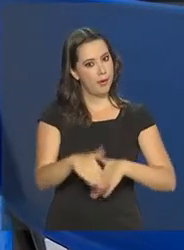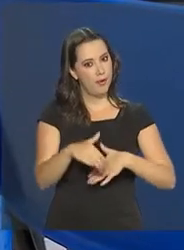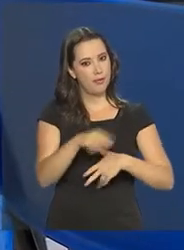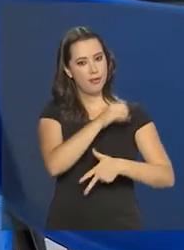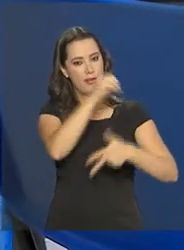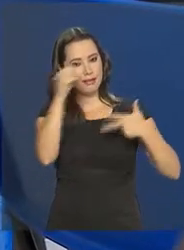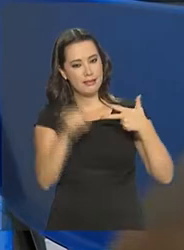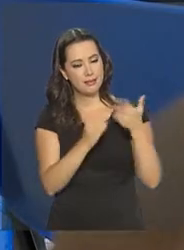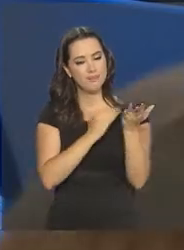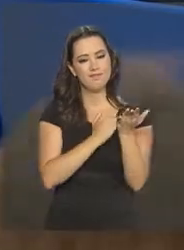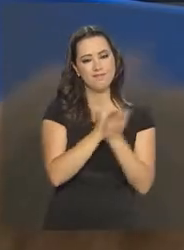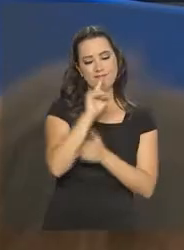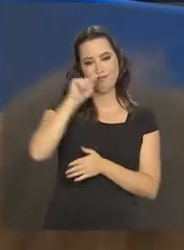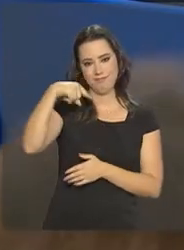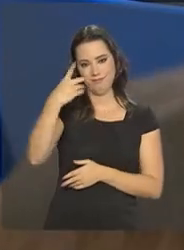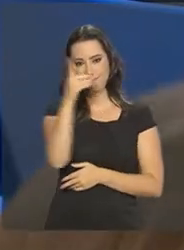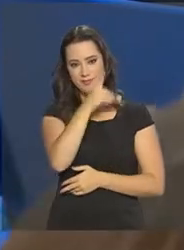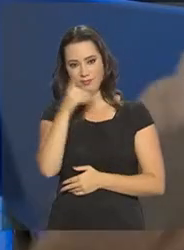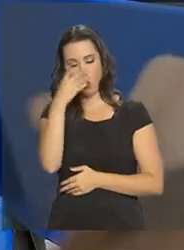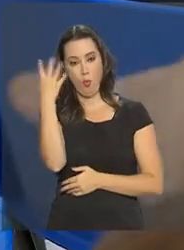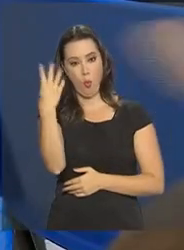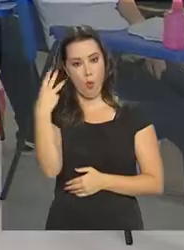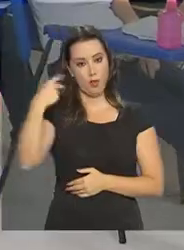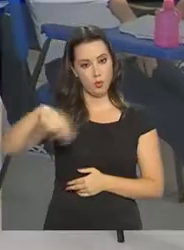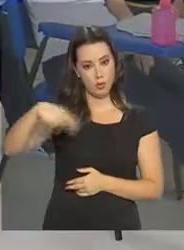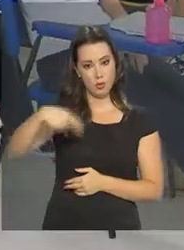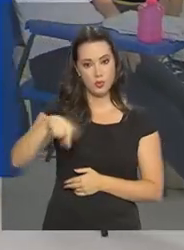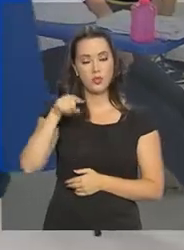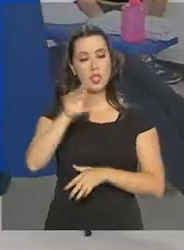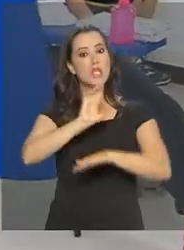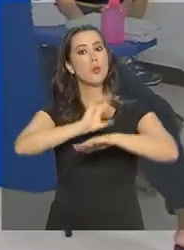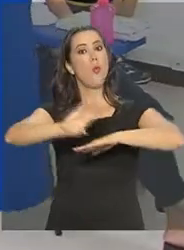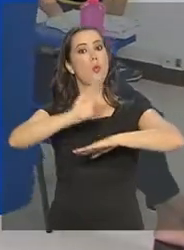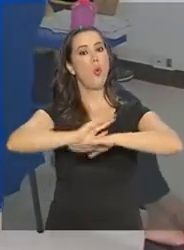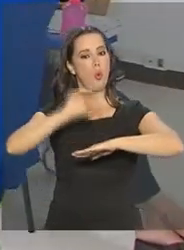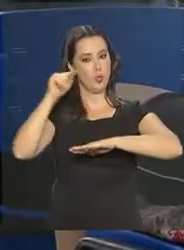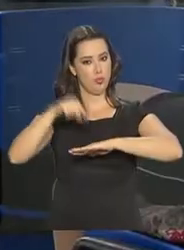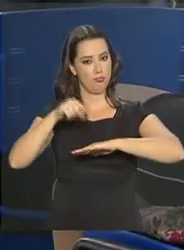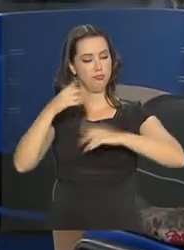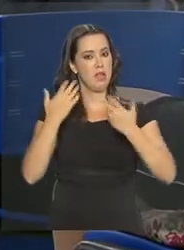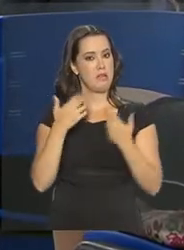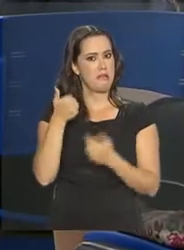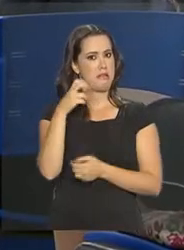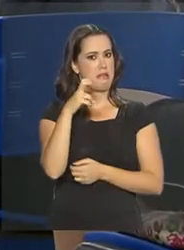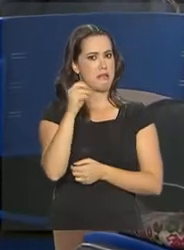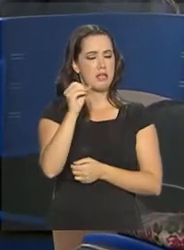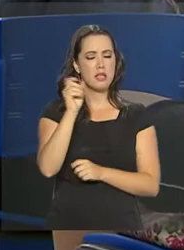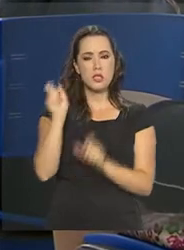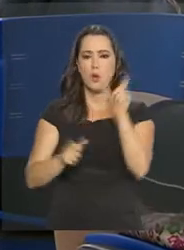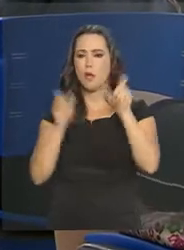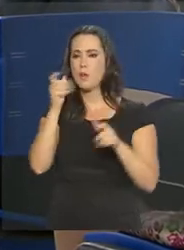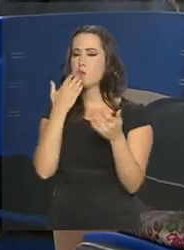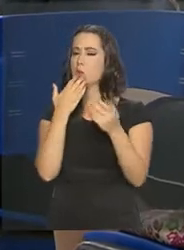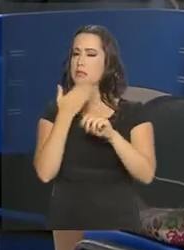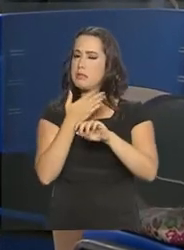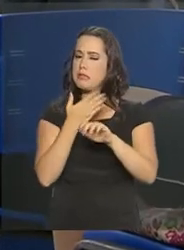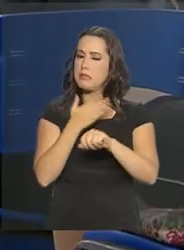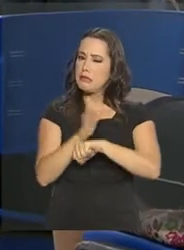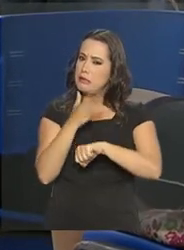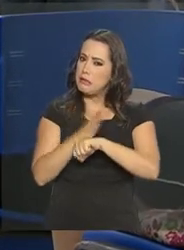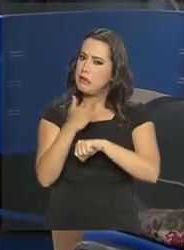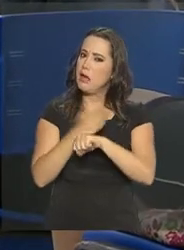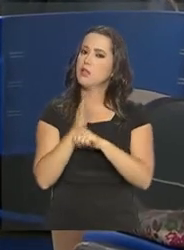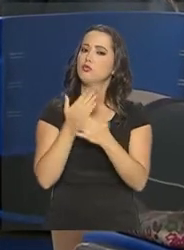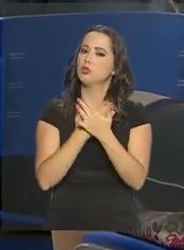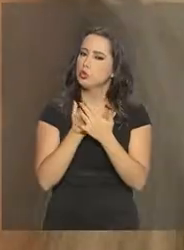próximo domingo dia 4 de novembro nesse cursinho preparatório 150 alunos estão sendo preparados como